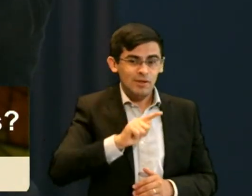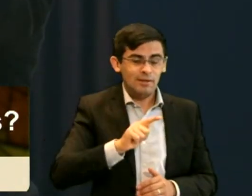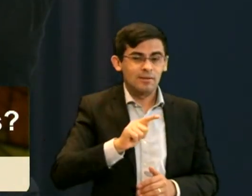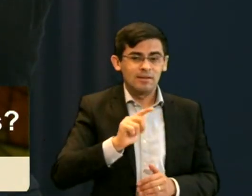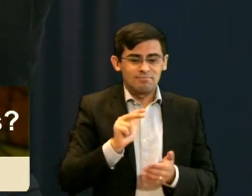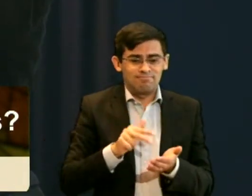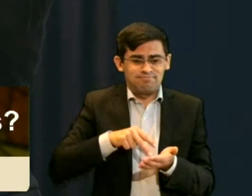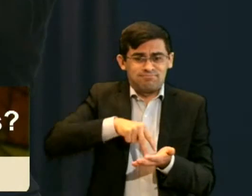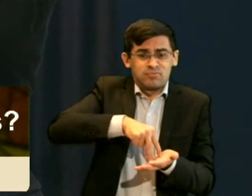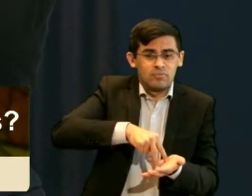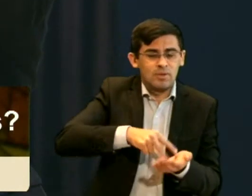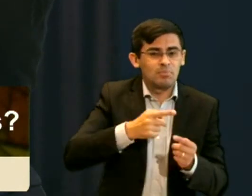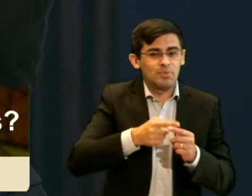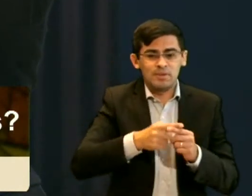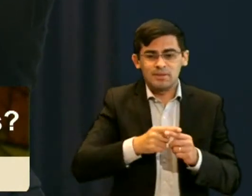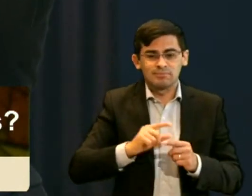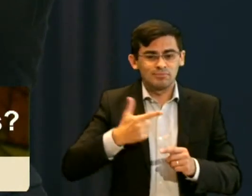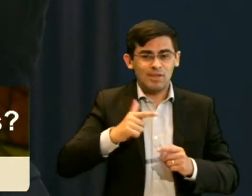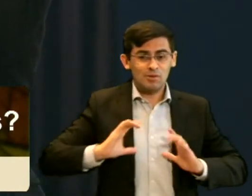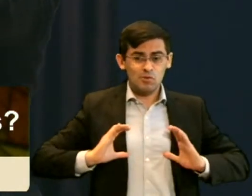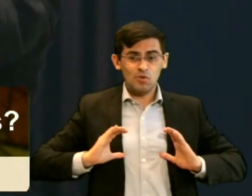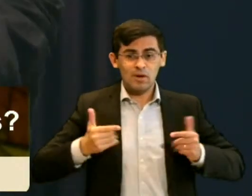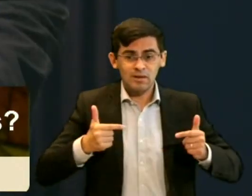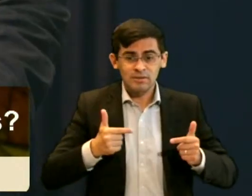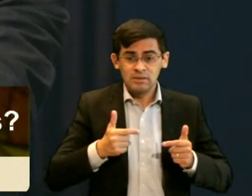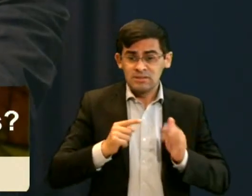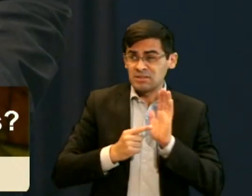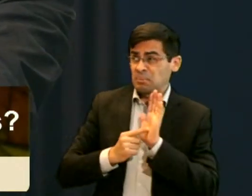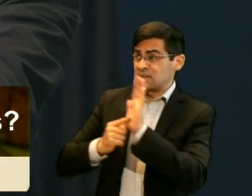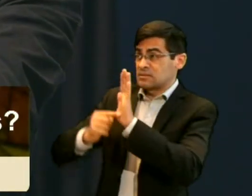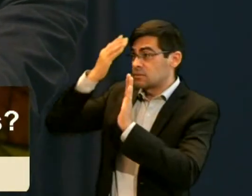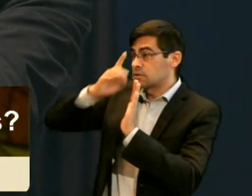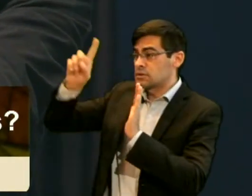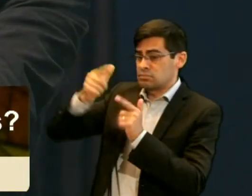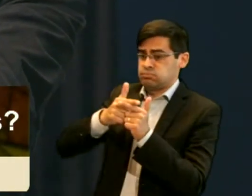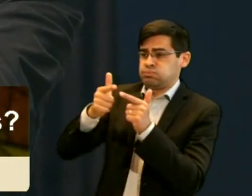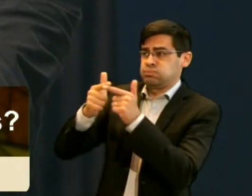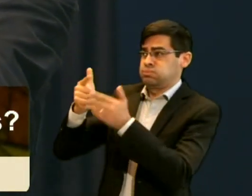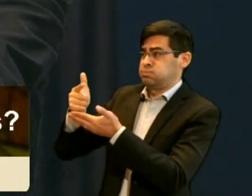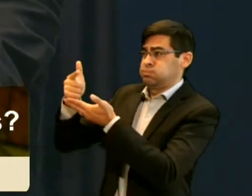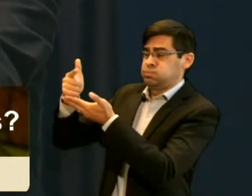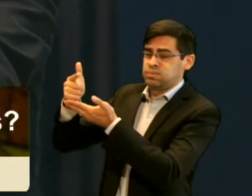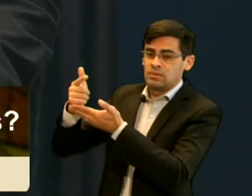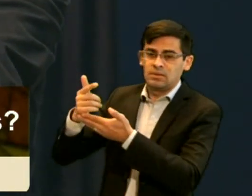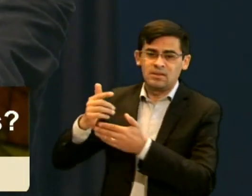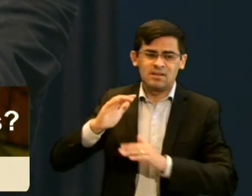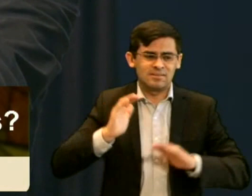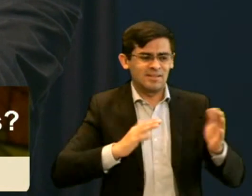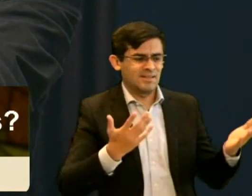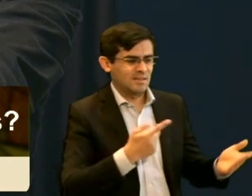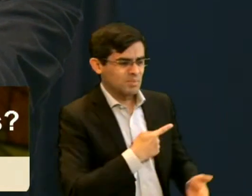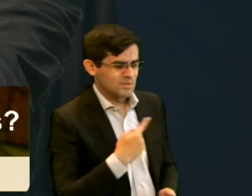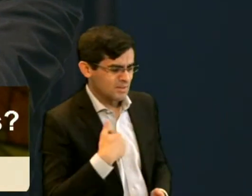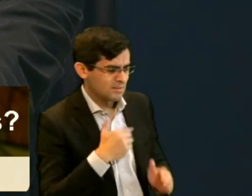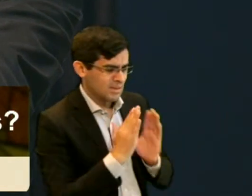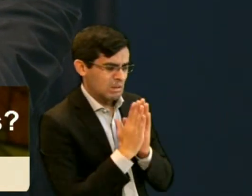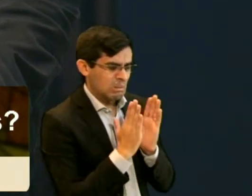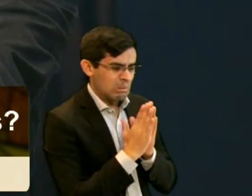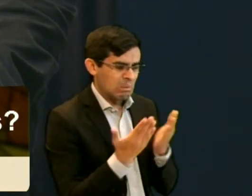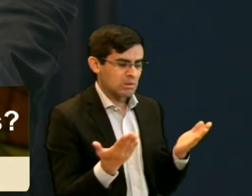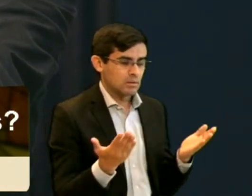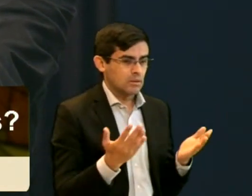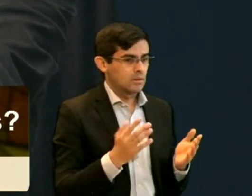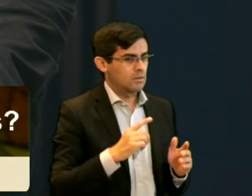não tem coragem de entregar problema para Deus. Ah, pastor, eu oro, não estou falando